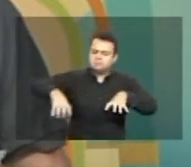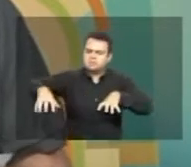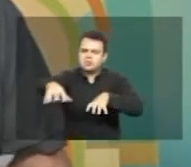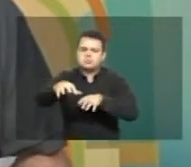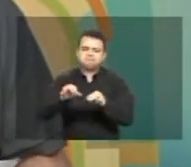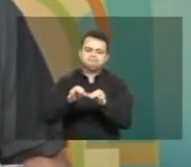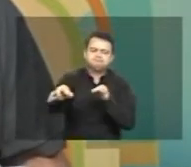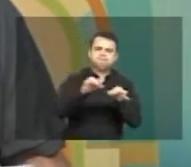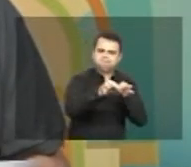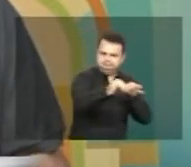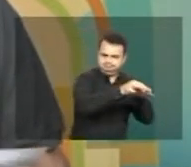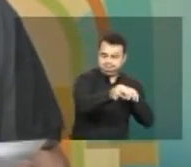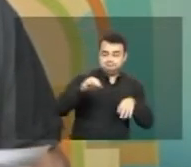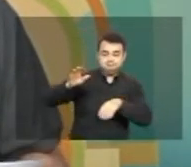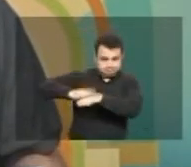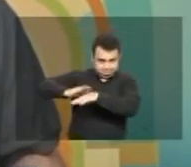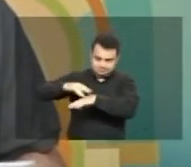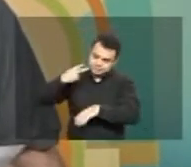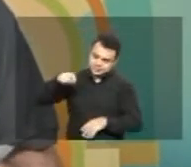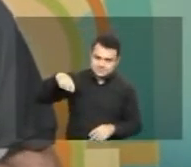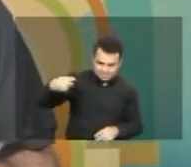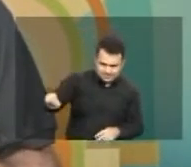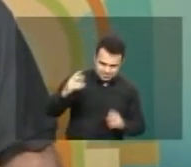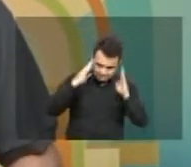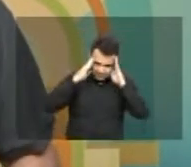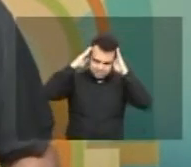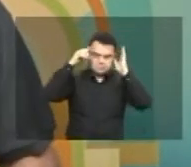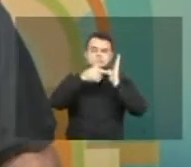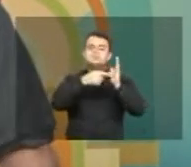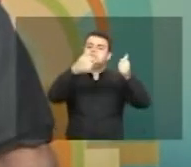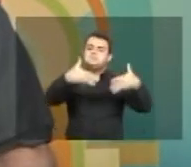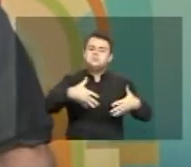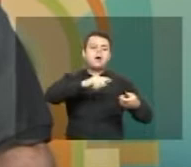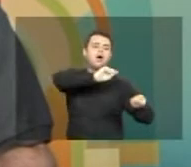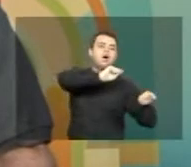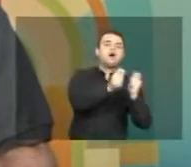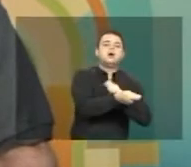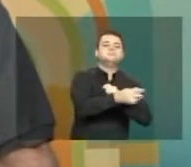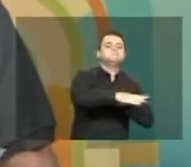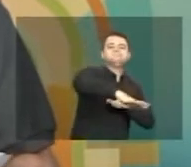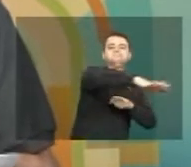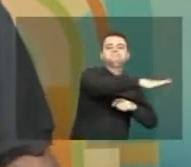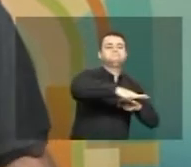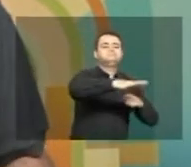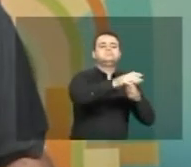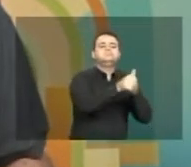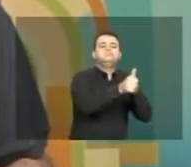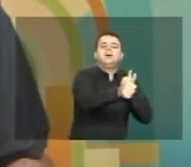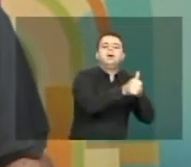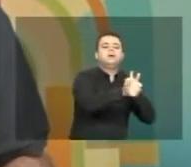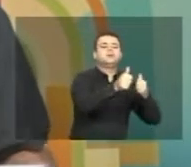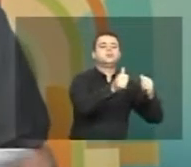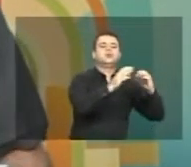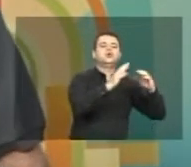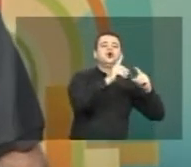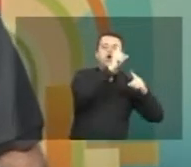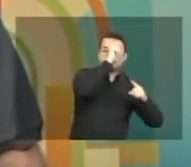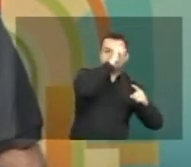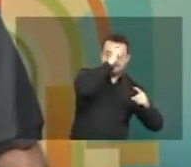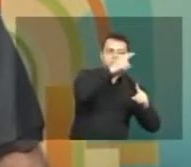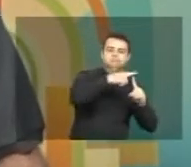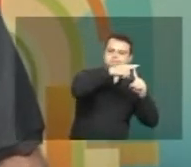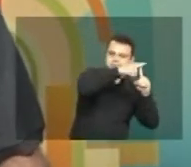as emendas são de autoria de Paulo era e propunham adequações no zoneamento em áreas do bairro Mansour daud